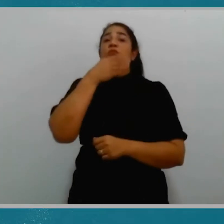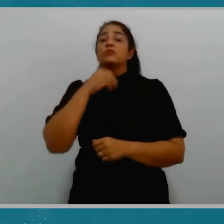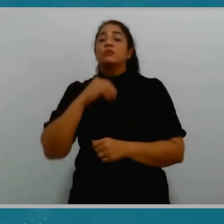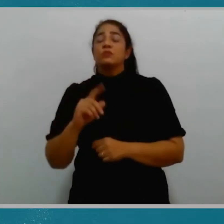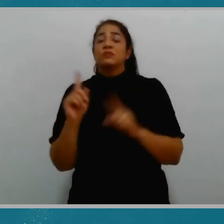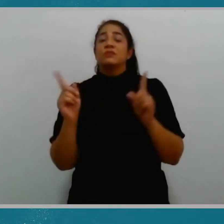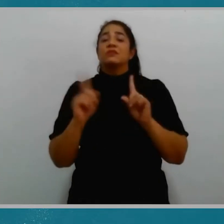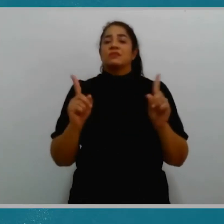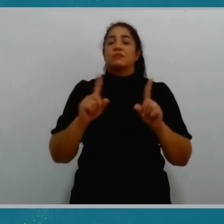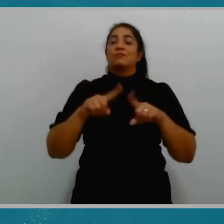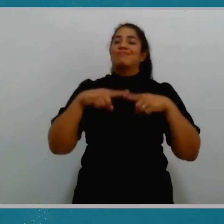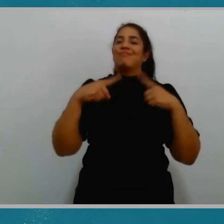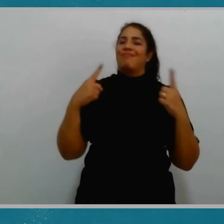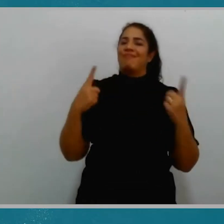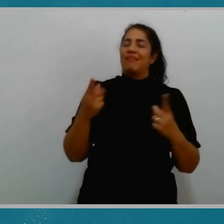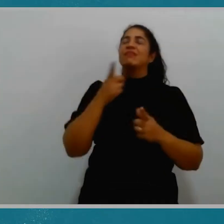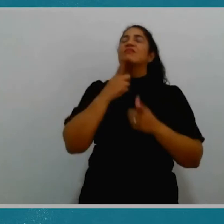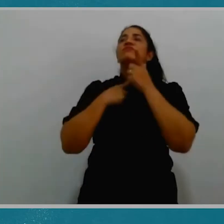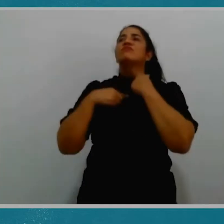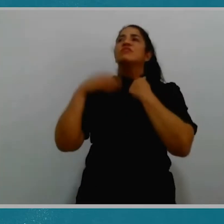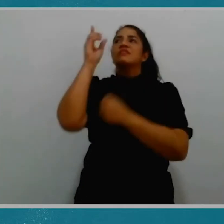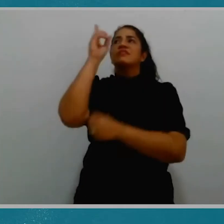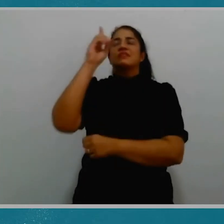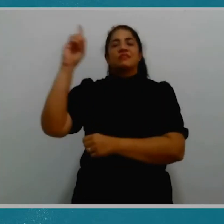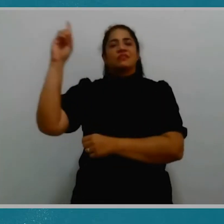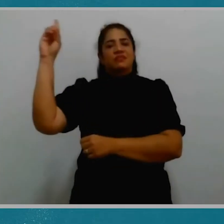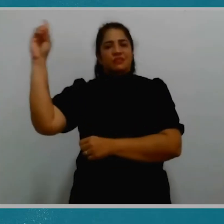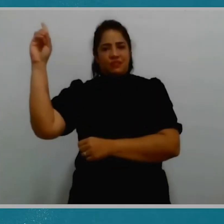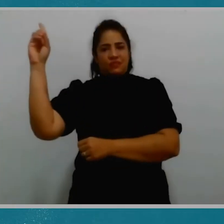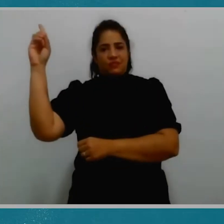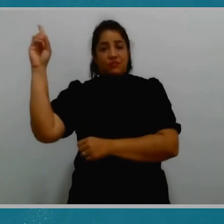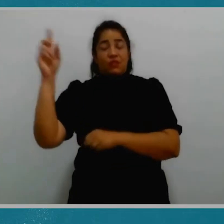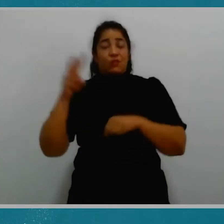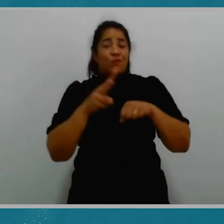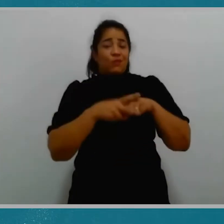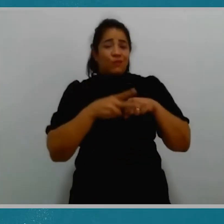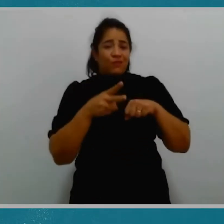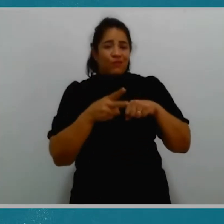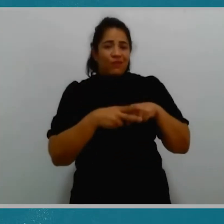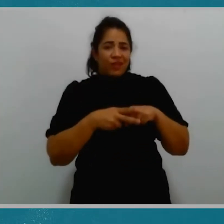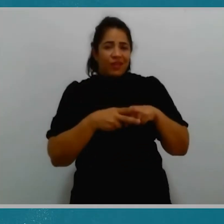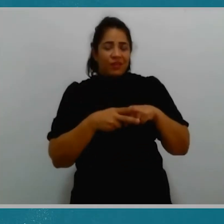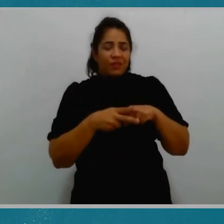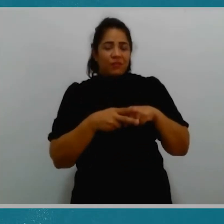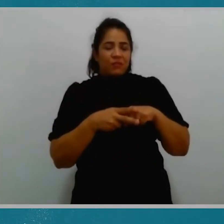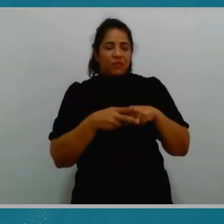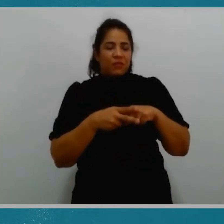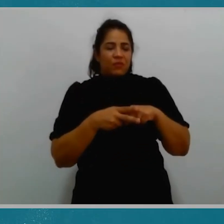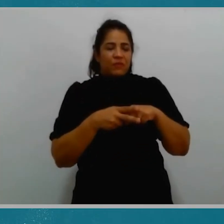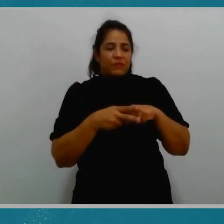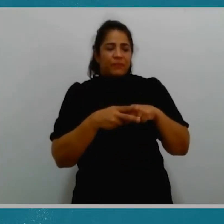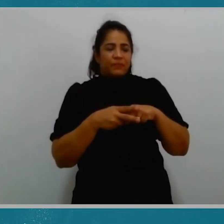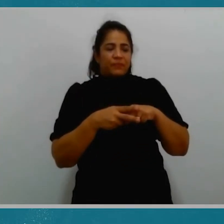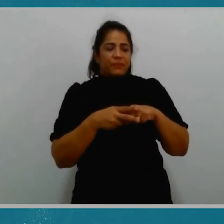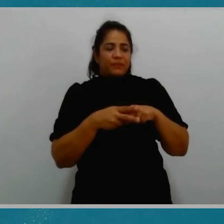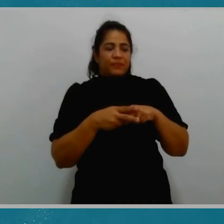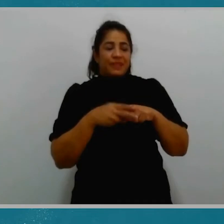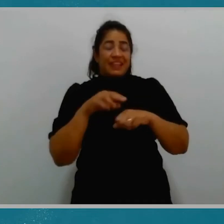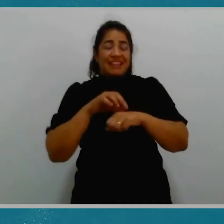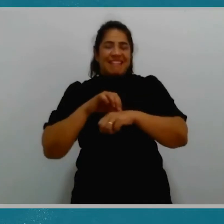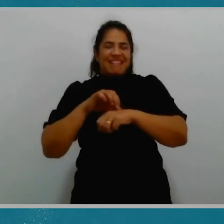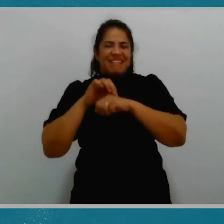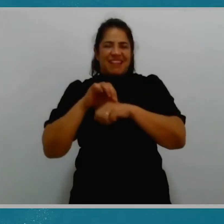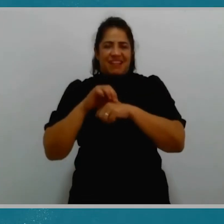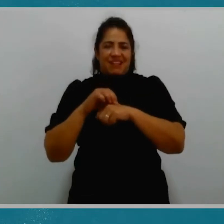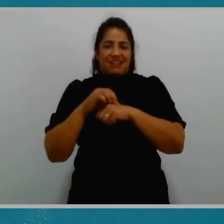Deus. E o Verbo se fez carne e habitou entre nós, cheio de graça e